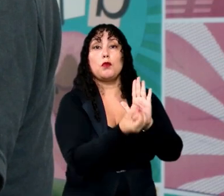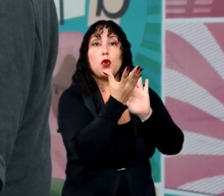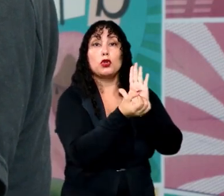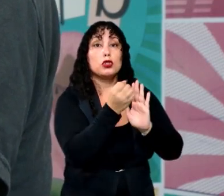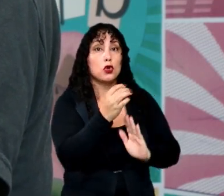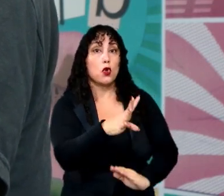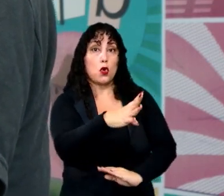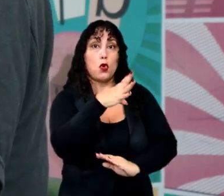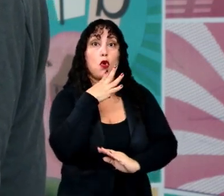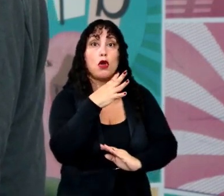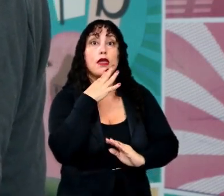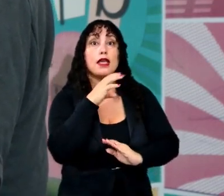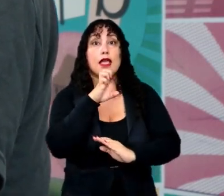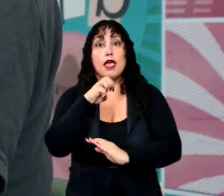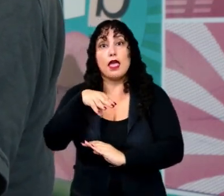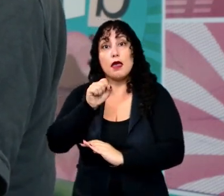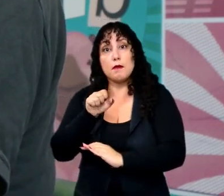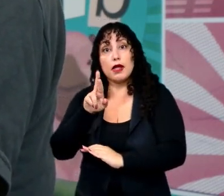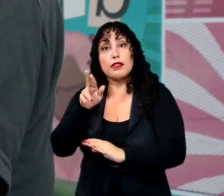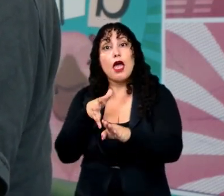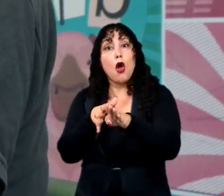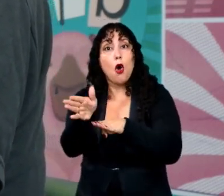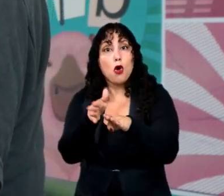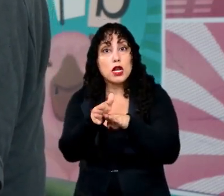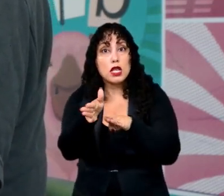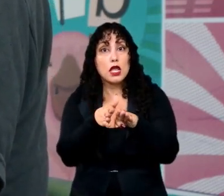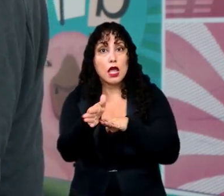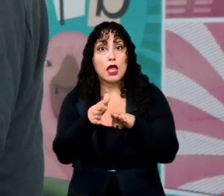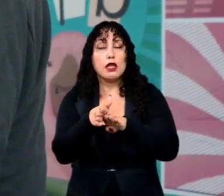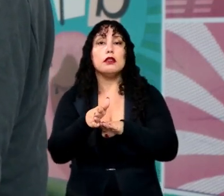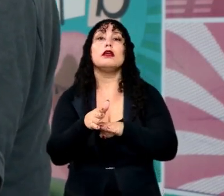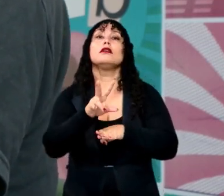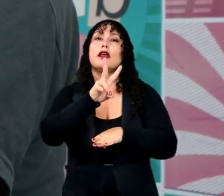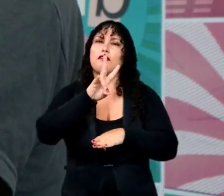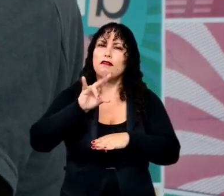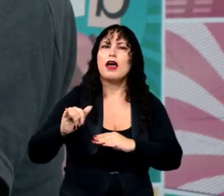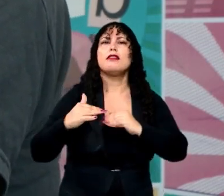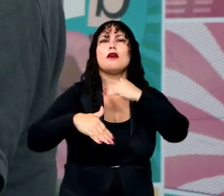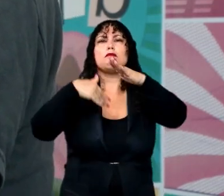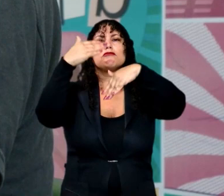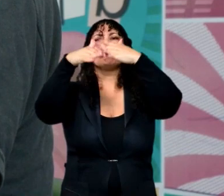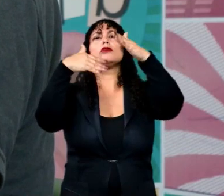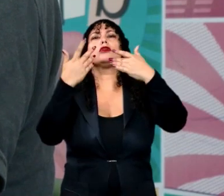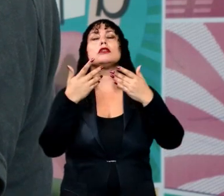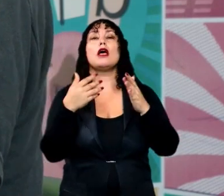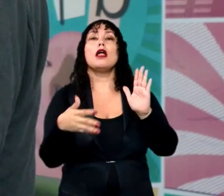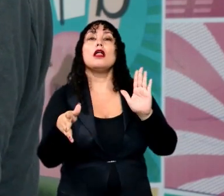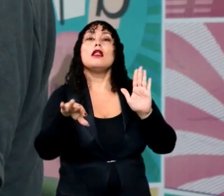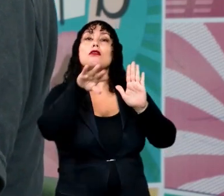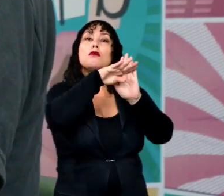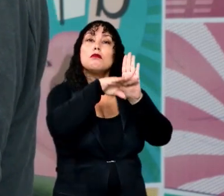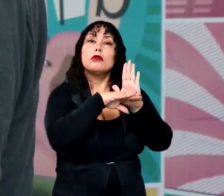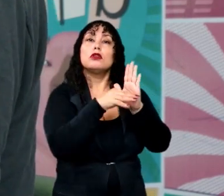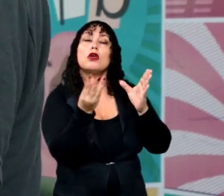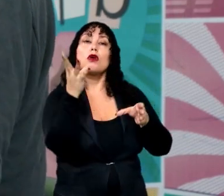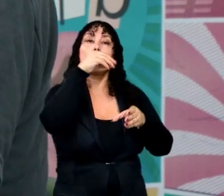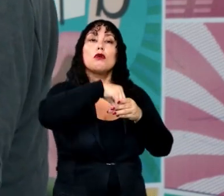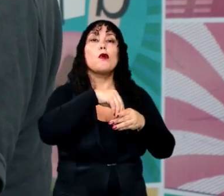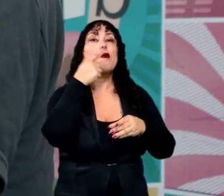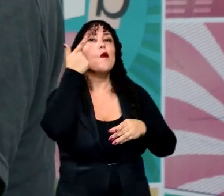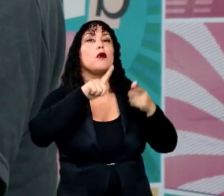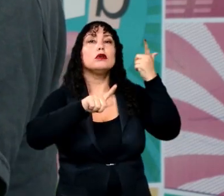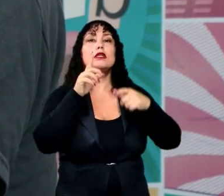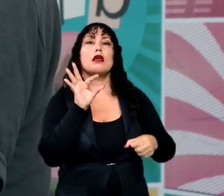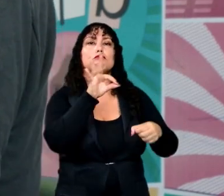conhece ou A Emater vai dar orientação e você vai ter seu processo bem delimitado no plano aí você consegue plantar Então você consegue